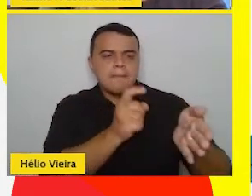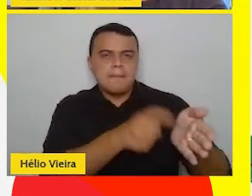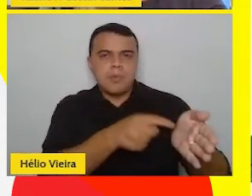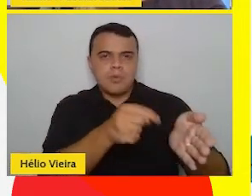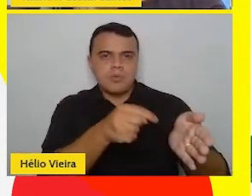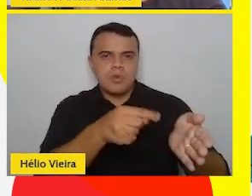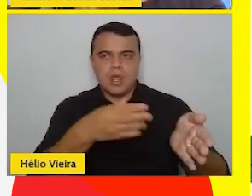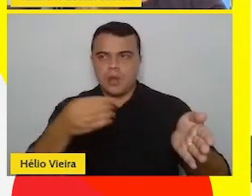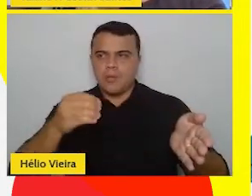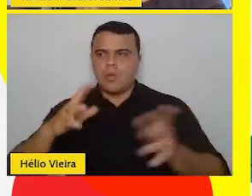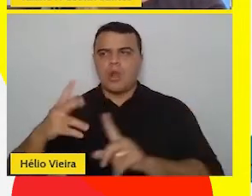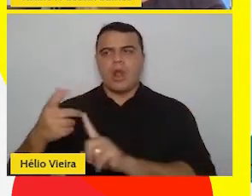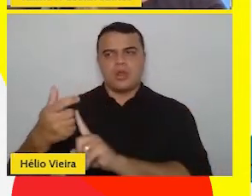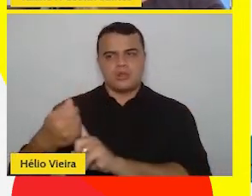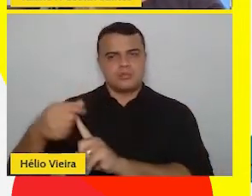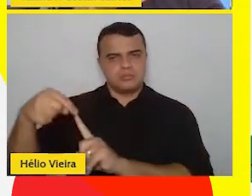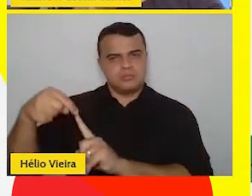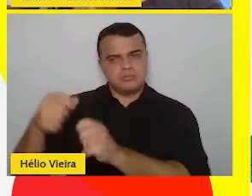muitos artistas